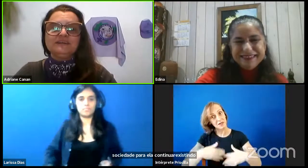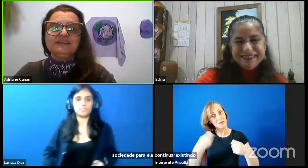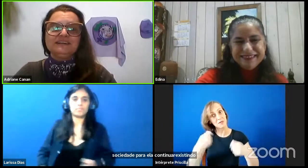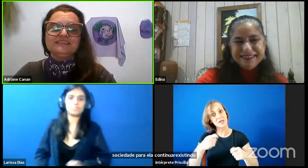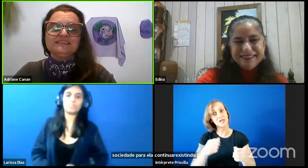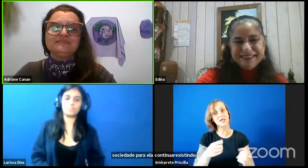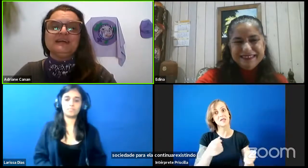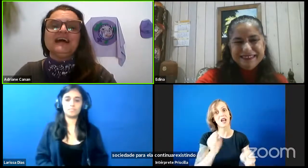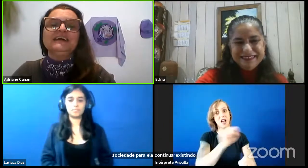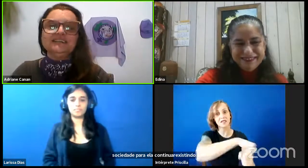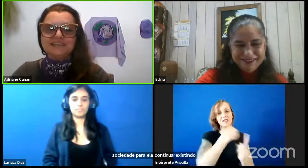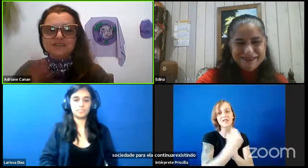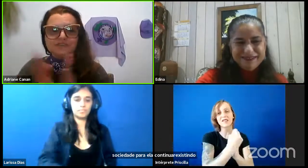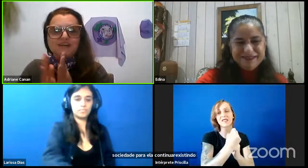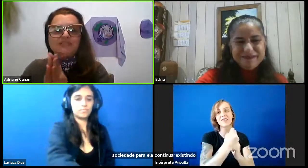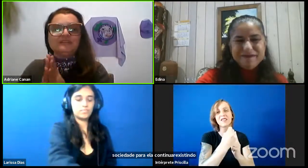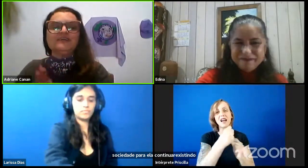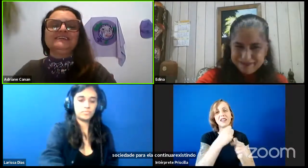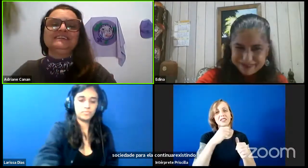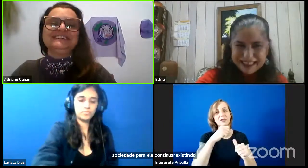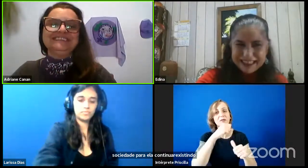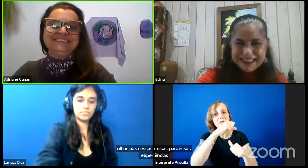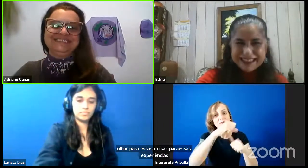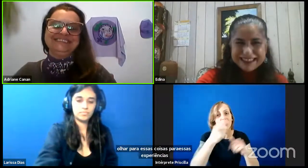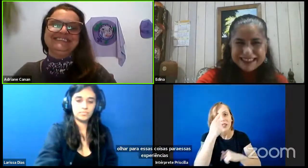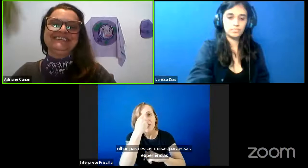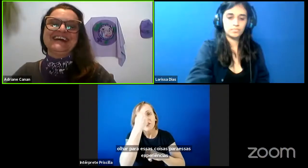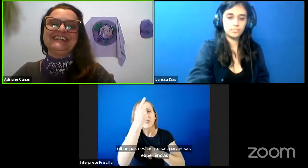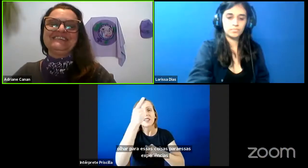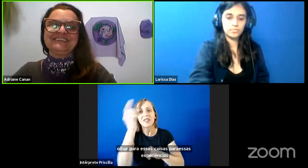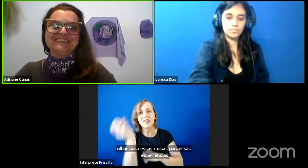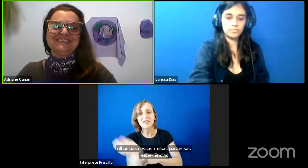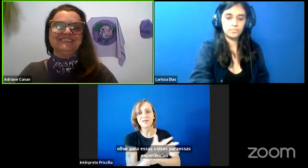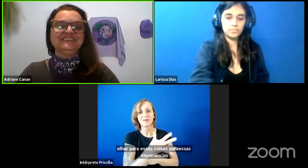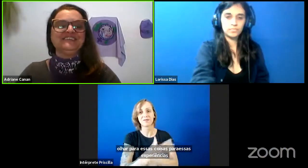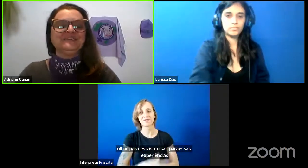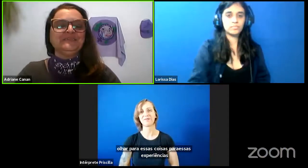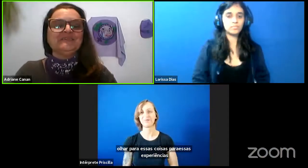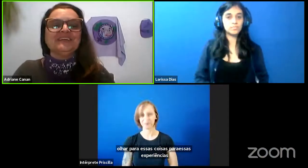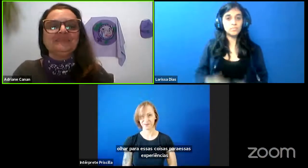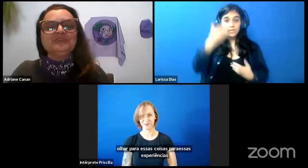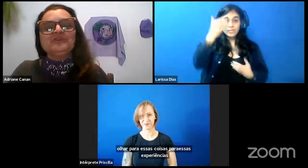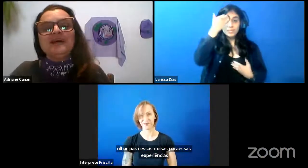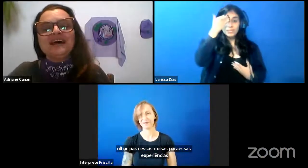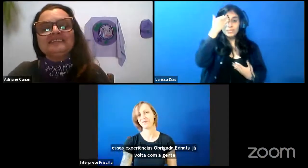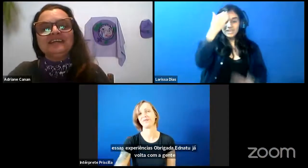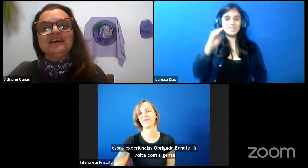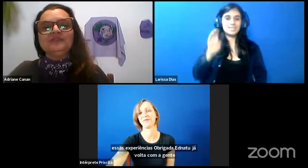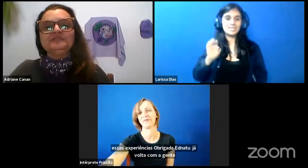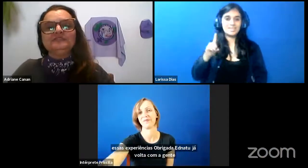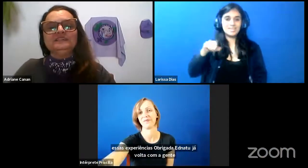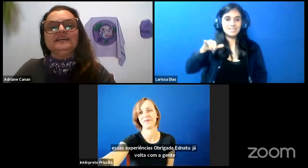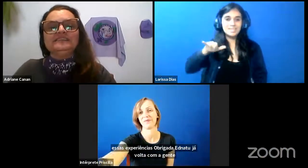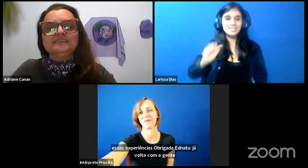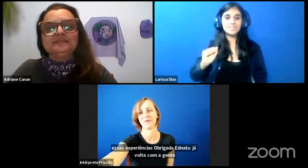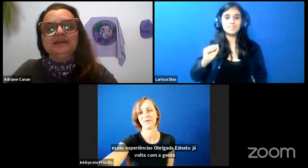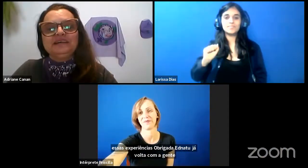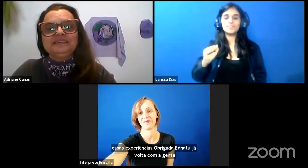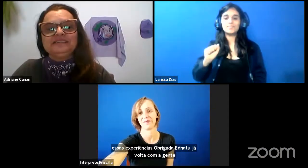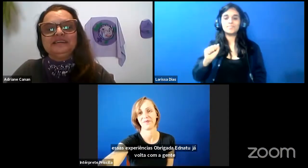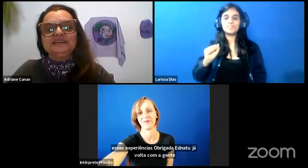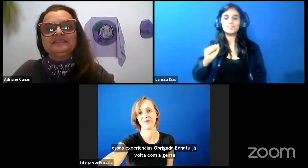essas experiências. Obrigada, Edna, tu já volta com a gente. Obrigada mesmo. Muito massa, né, ouvir